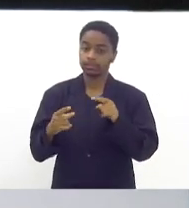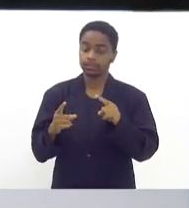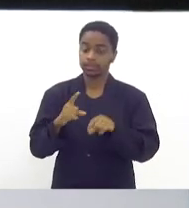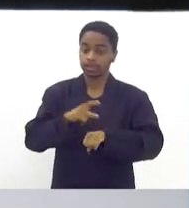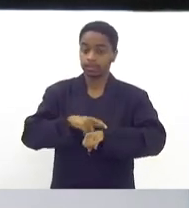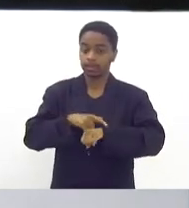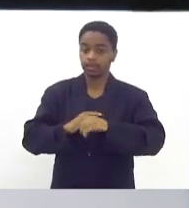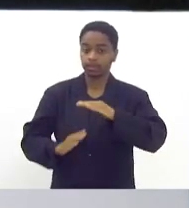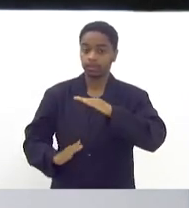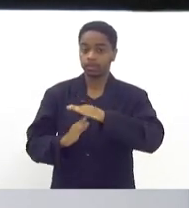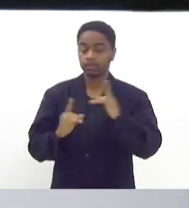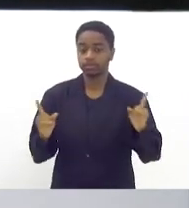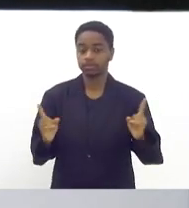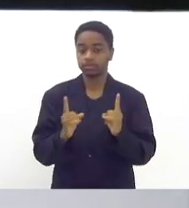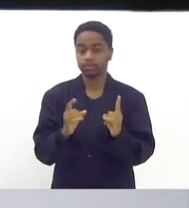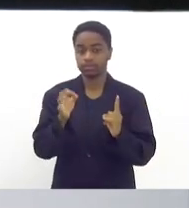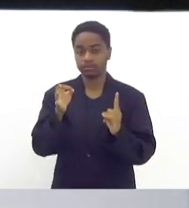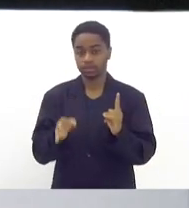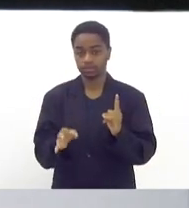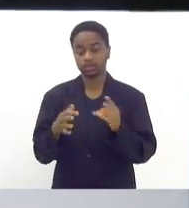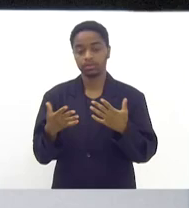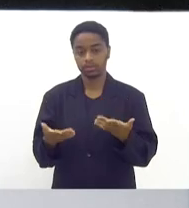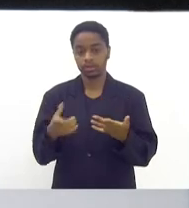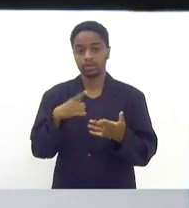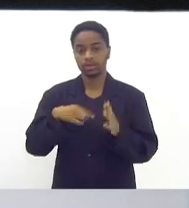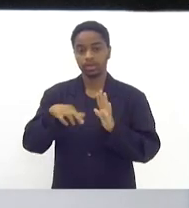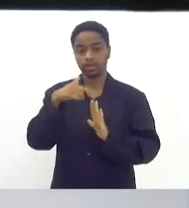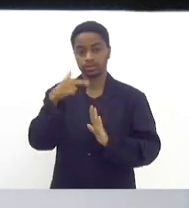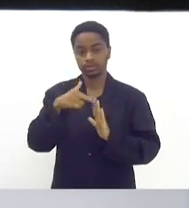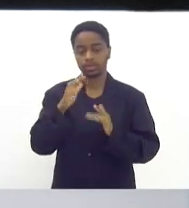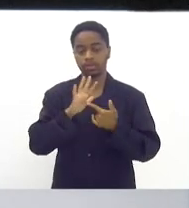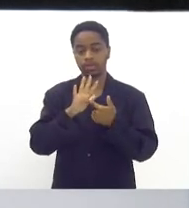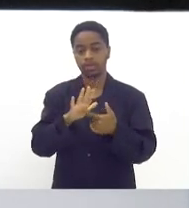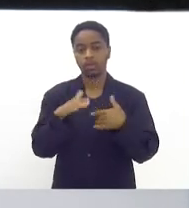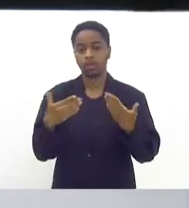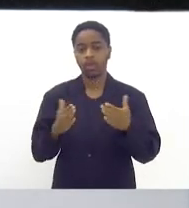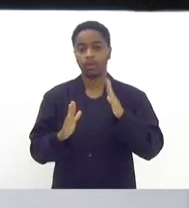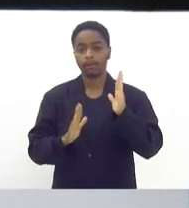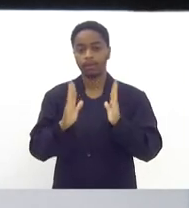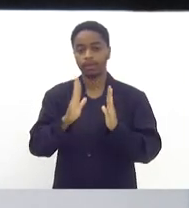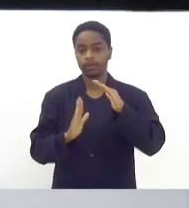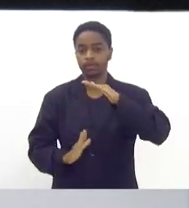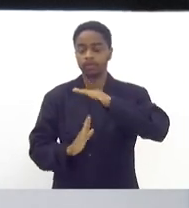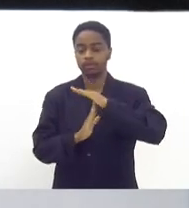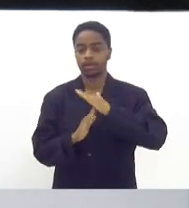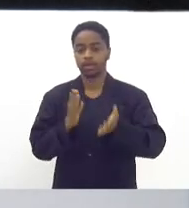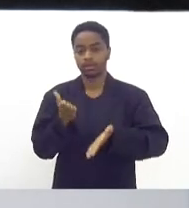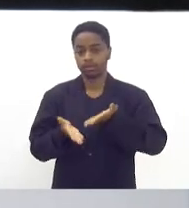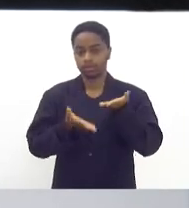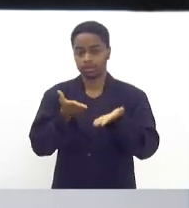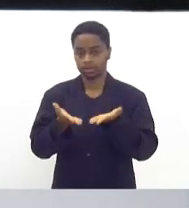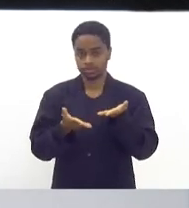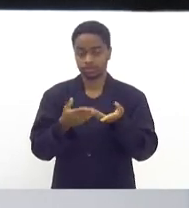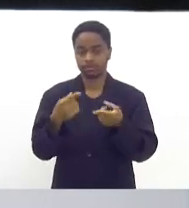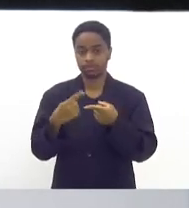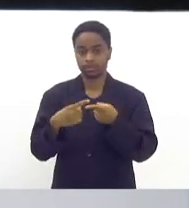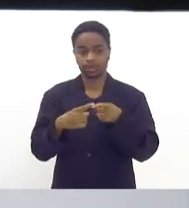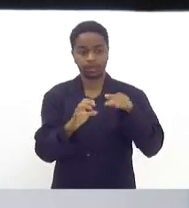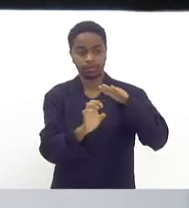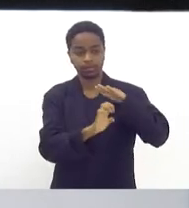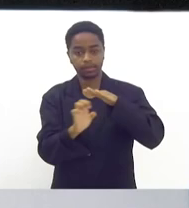oportuno então nós temos uma resolução que estab os prazos máximos de atendimento em que as operadoras têm